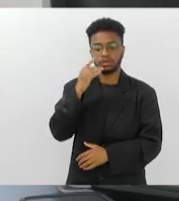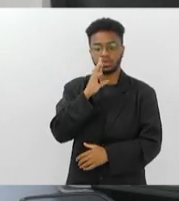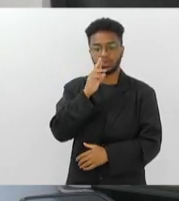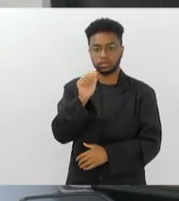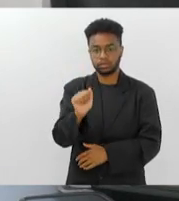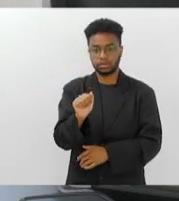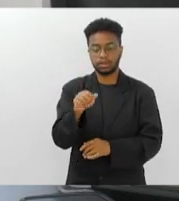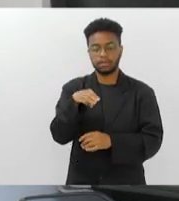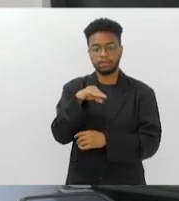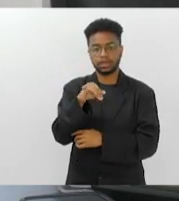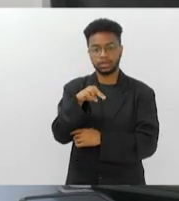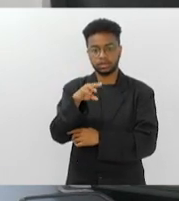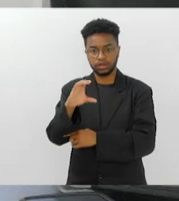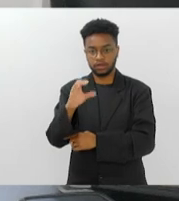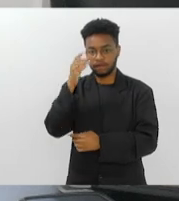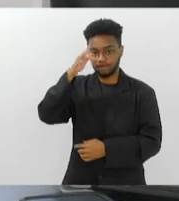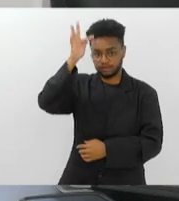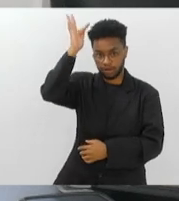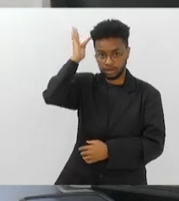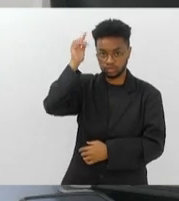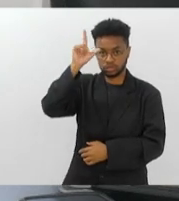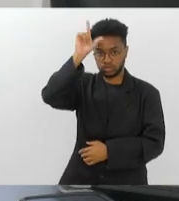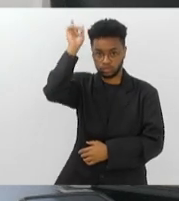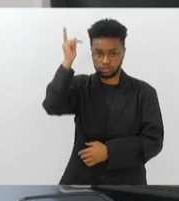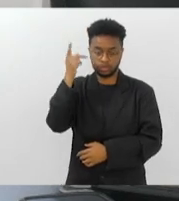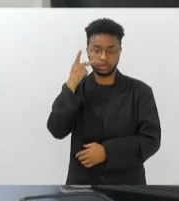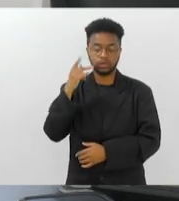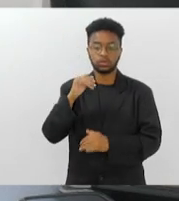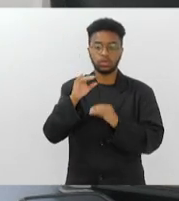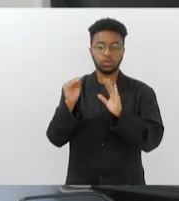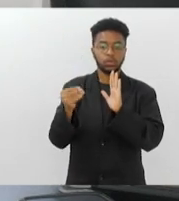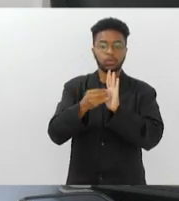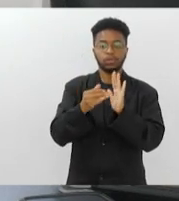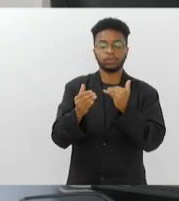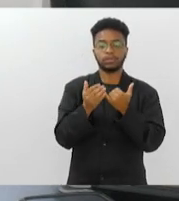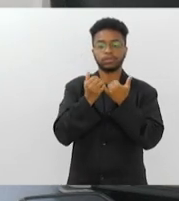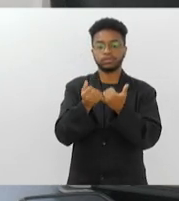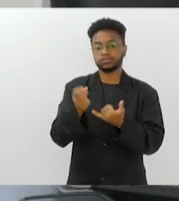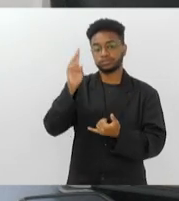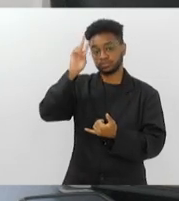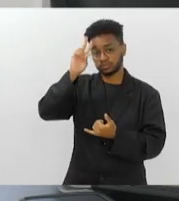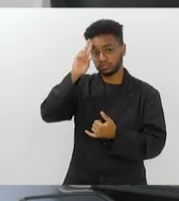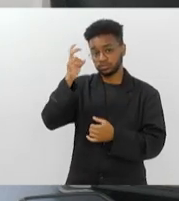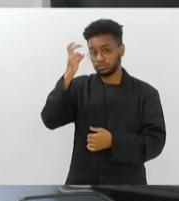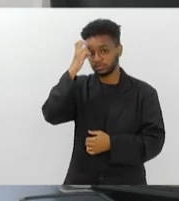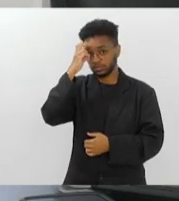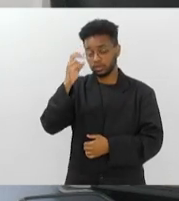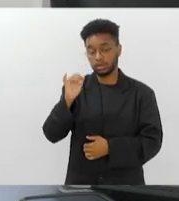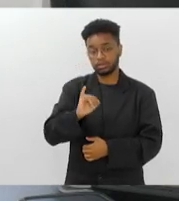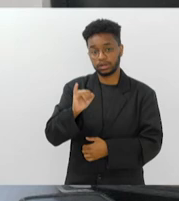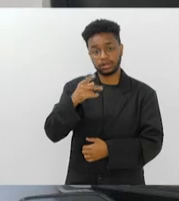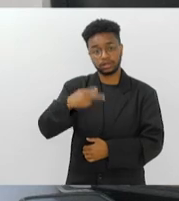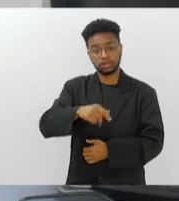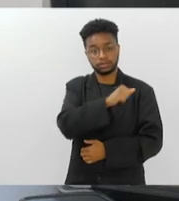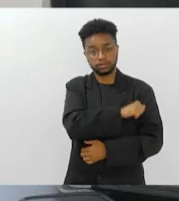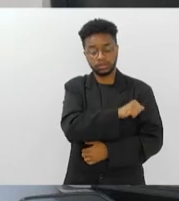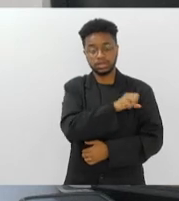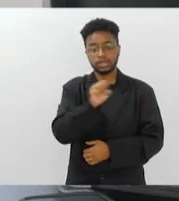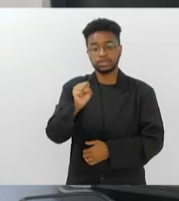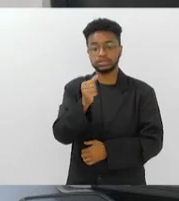Amorim Carlos minck Fred Pacheco e luí Paulo que declara como Patrimônio Histórico cultural e material do Estado do Rio de Janeiro o São